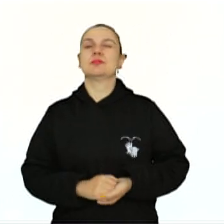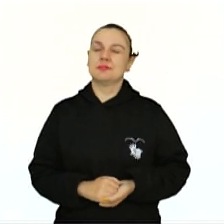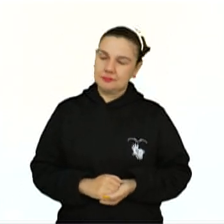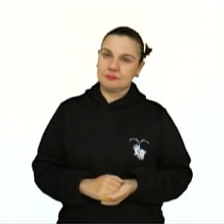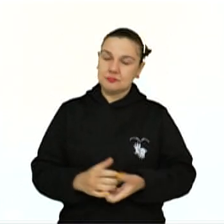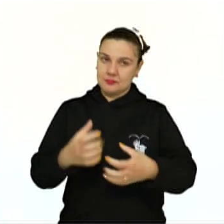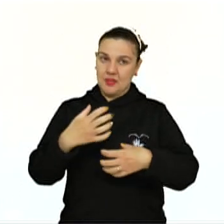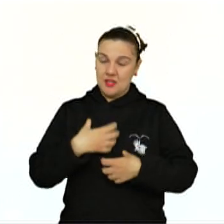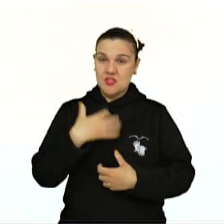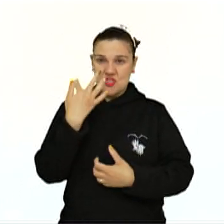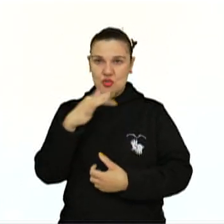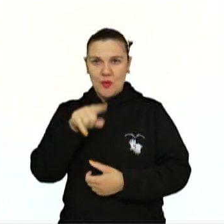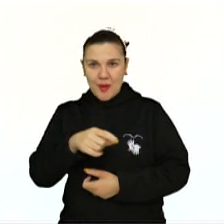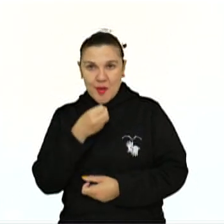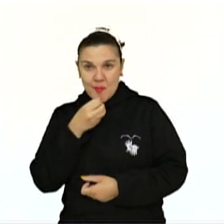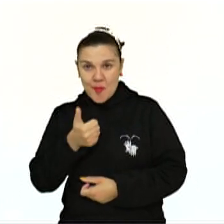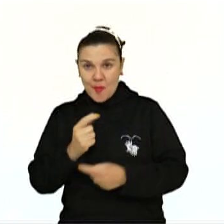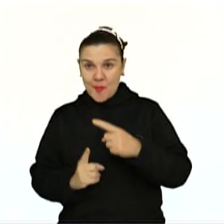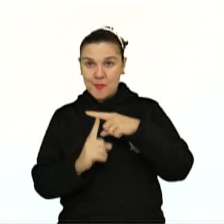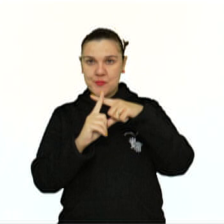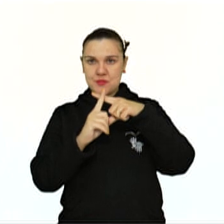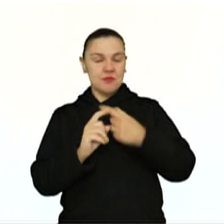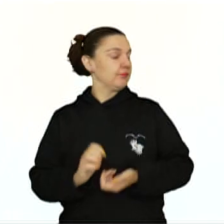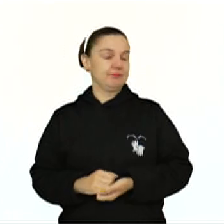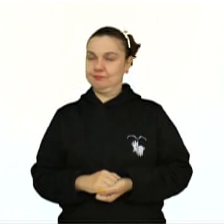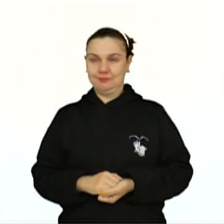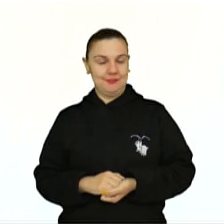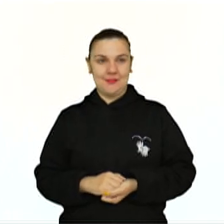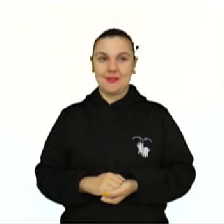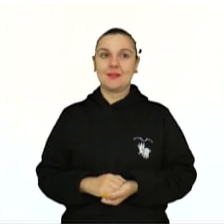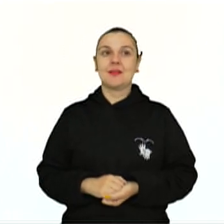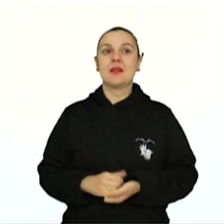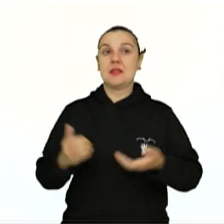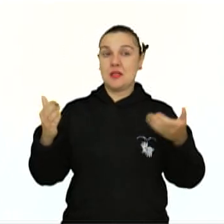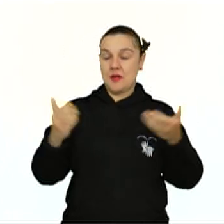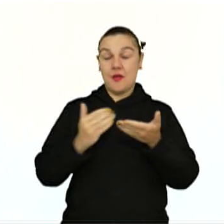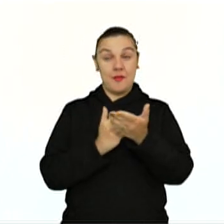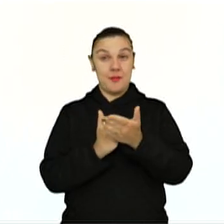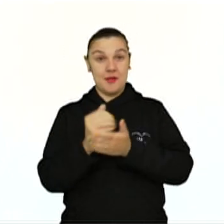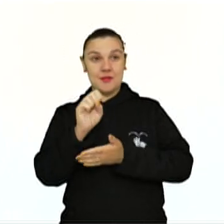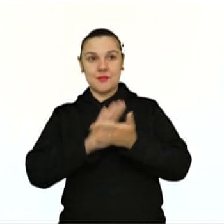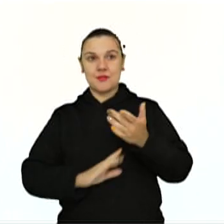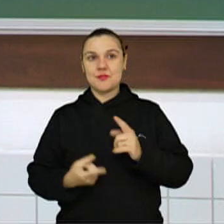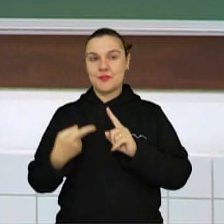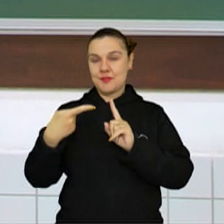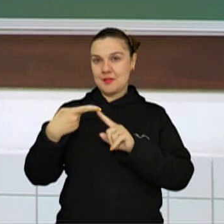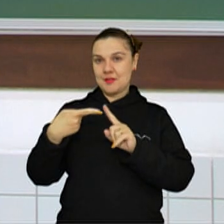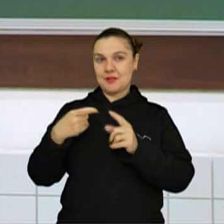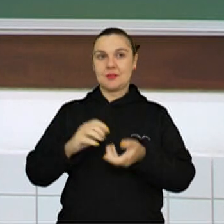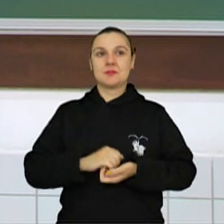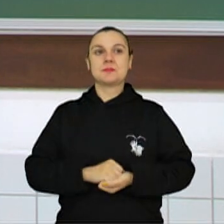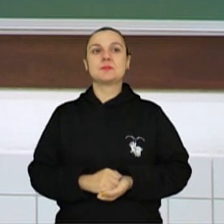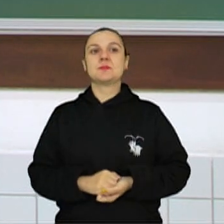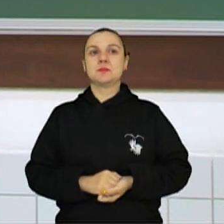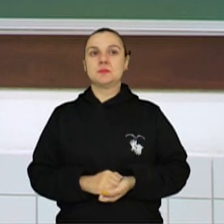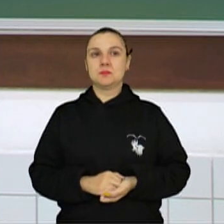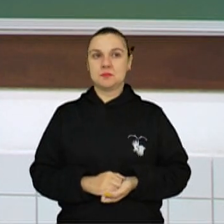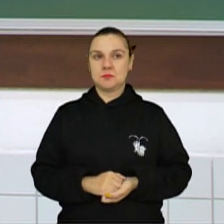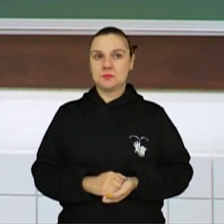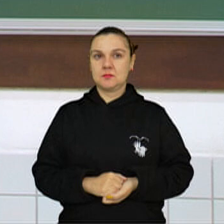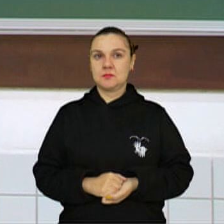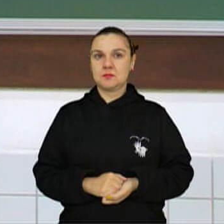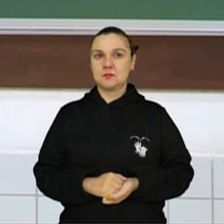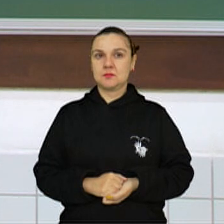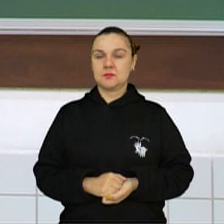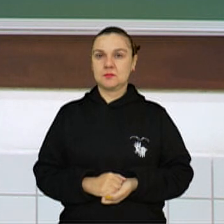Sentir dor é algo bom, algo positivo? É claro que não, né? Então, vamos aí para nossa primeira atividade.